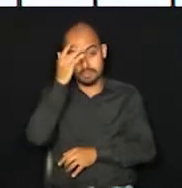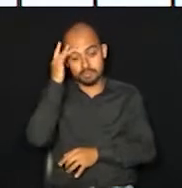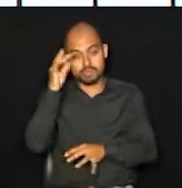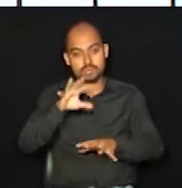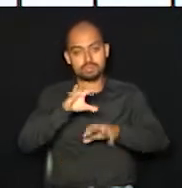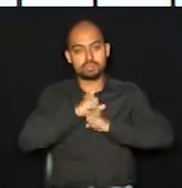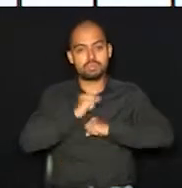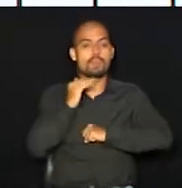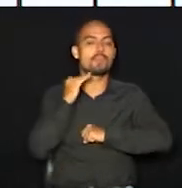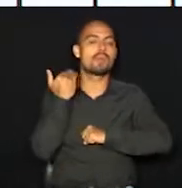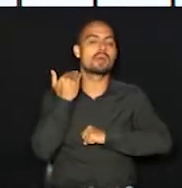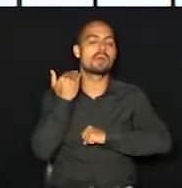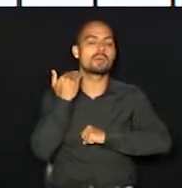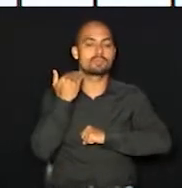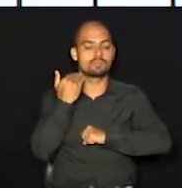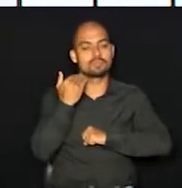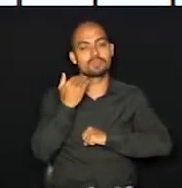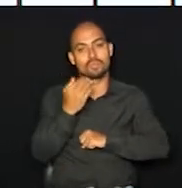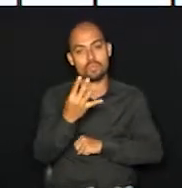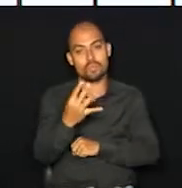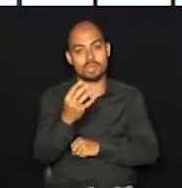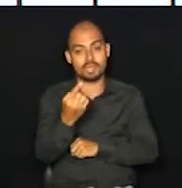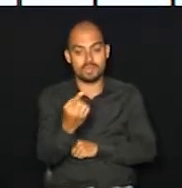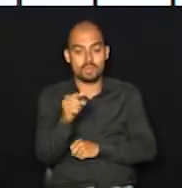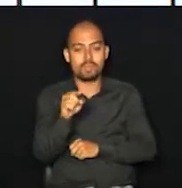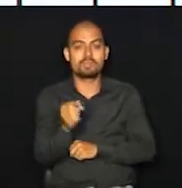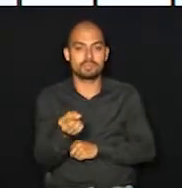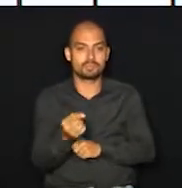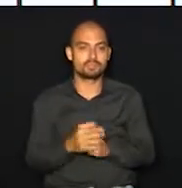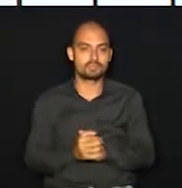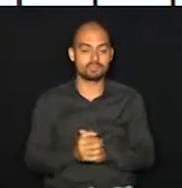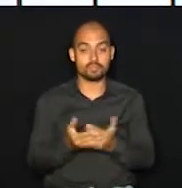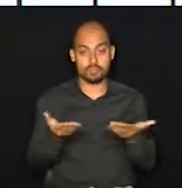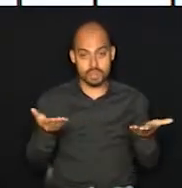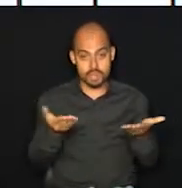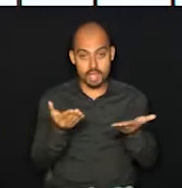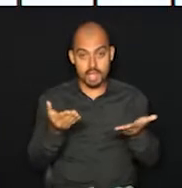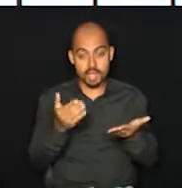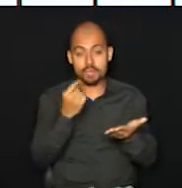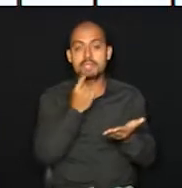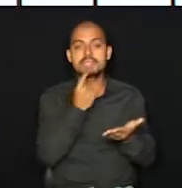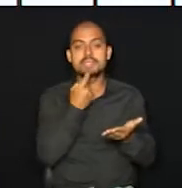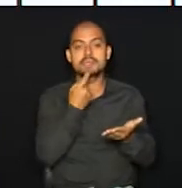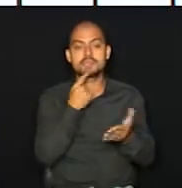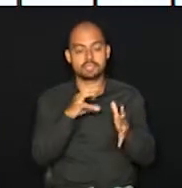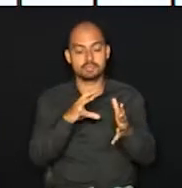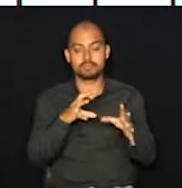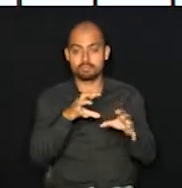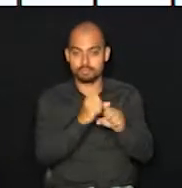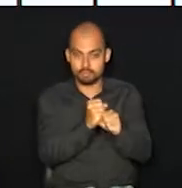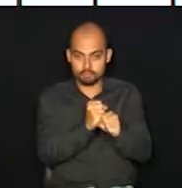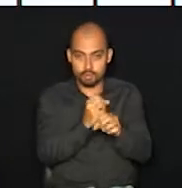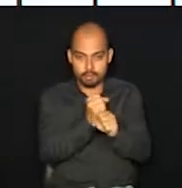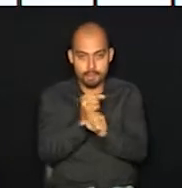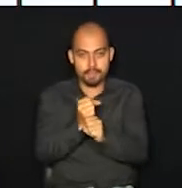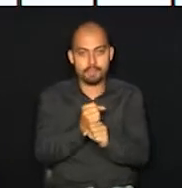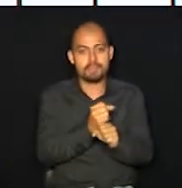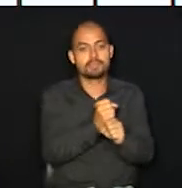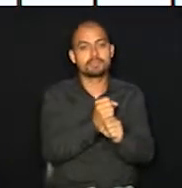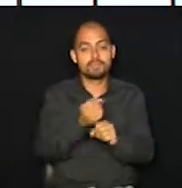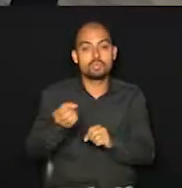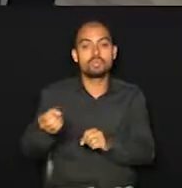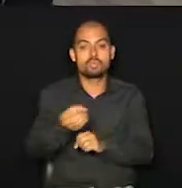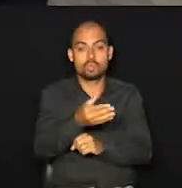41.074 óbitos. Agora nós vamos falar da região metropolitana de Campinas, já com os dados da nossa cidade